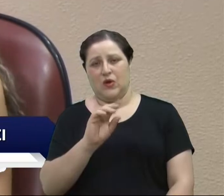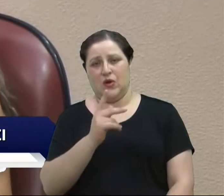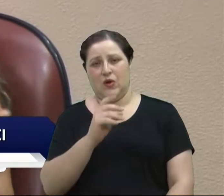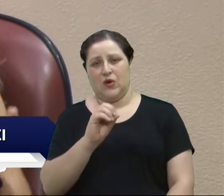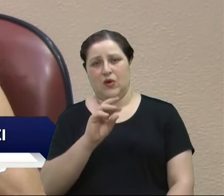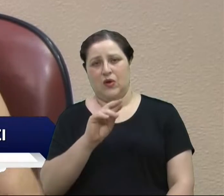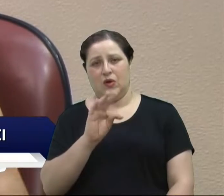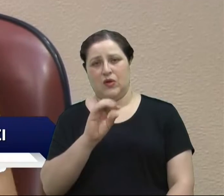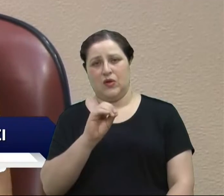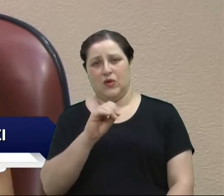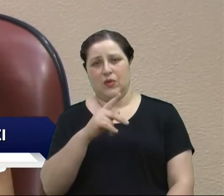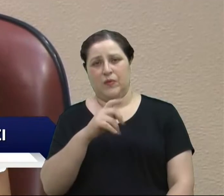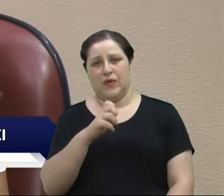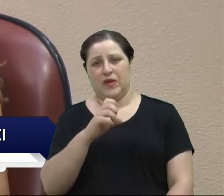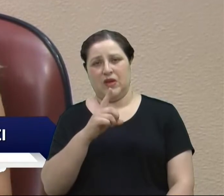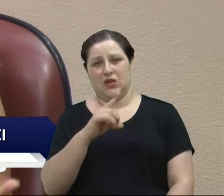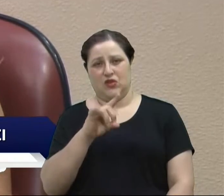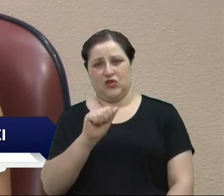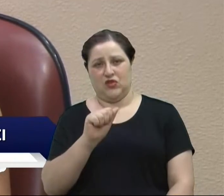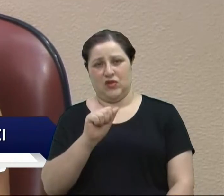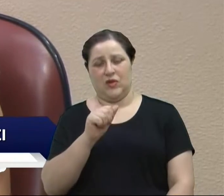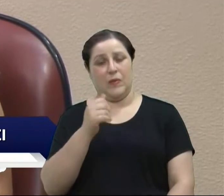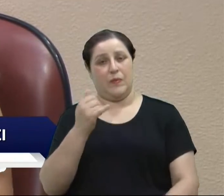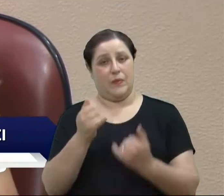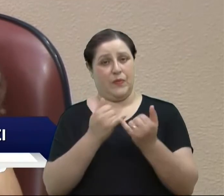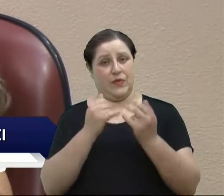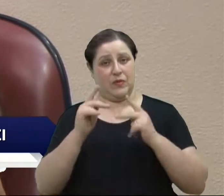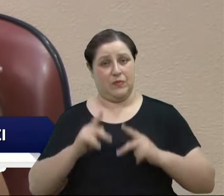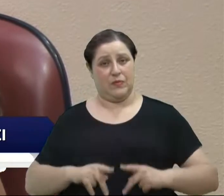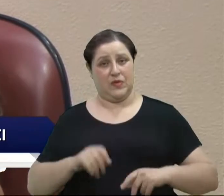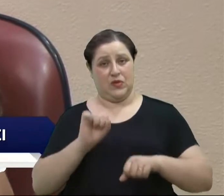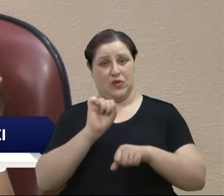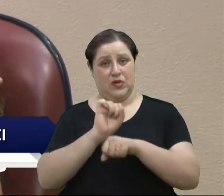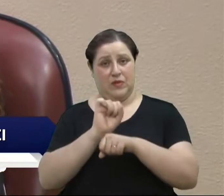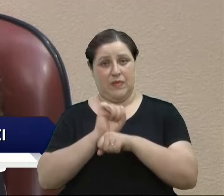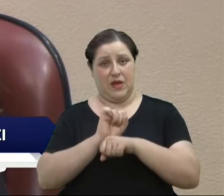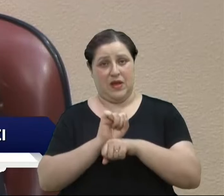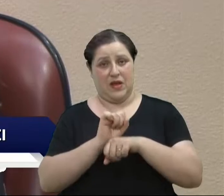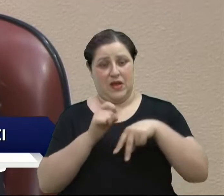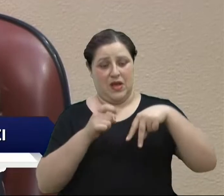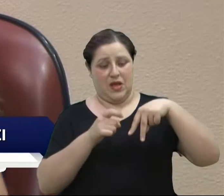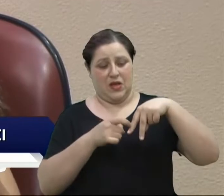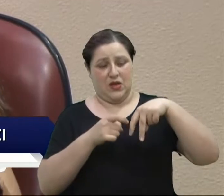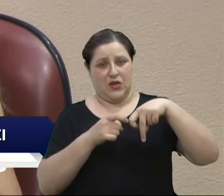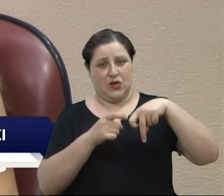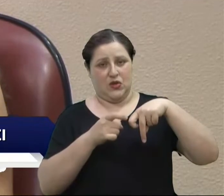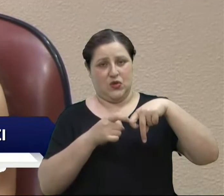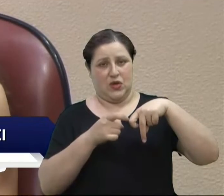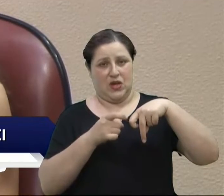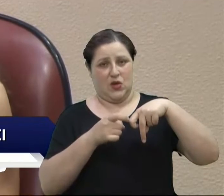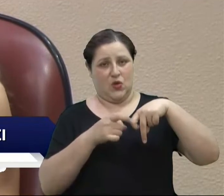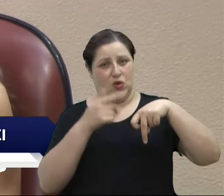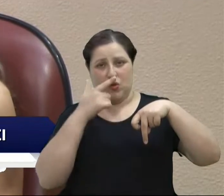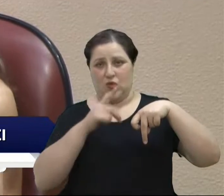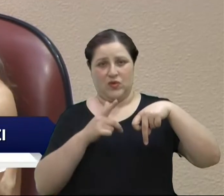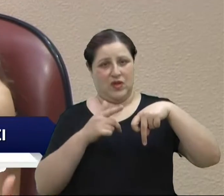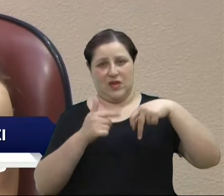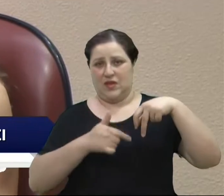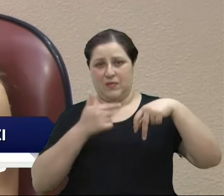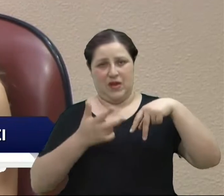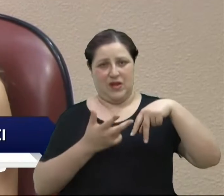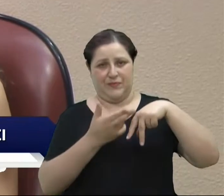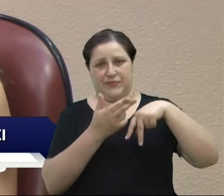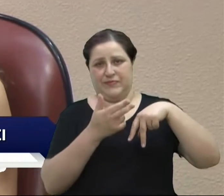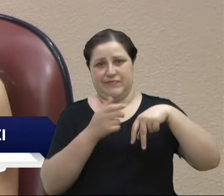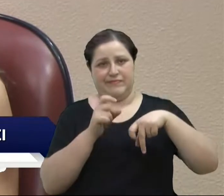que está aguardando uma cirurgia de joelho, ela não consegue trabalhar. Uma pessoa que está aguardando uma cirurgia de ombro, ela não consegue trabalhar, acaba